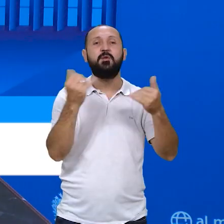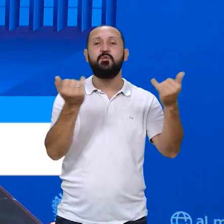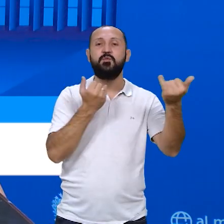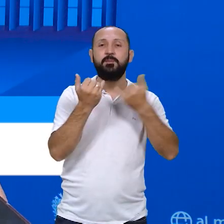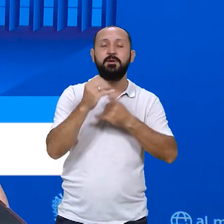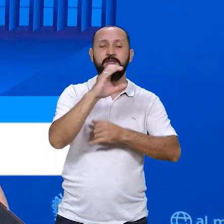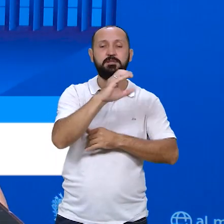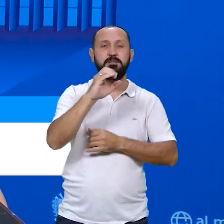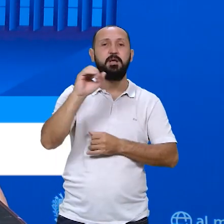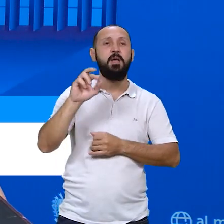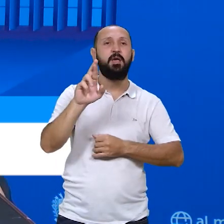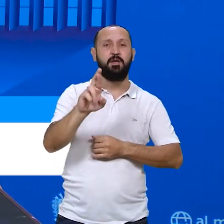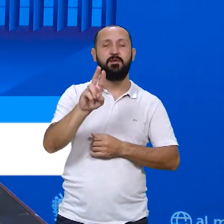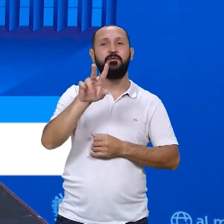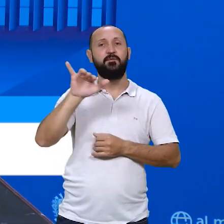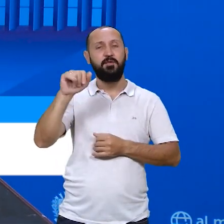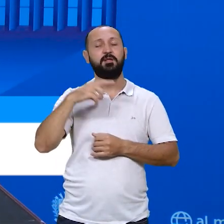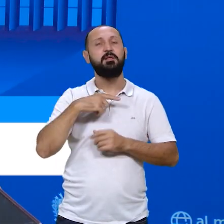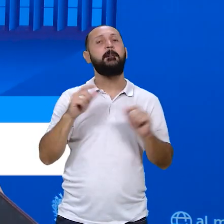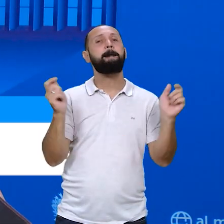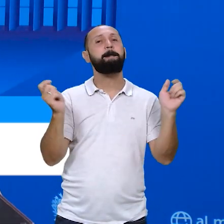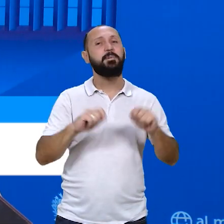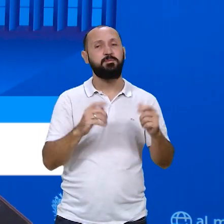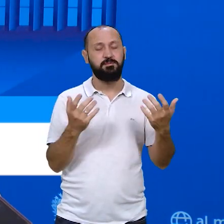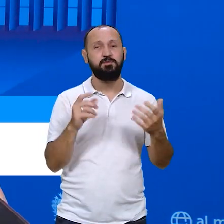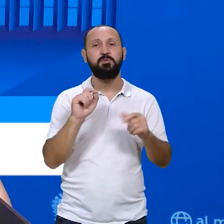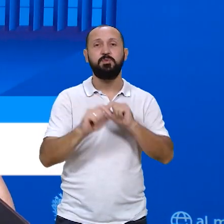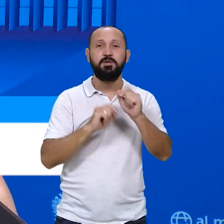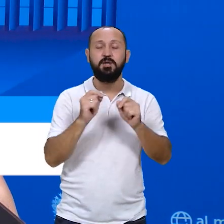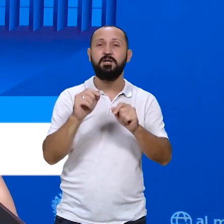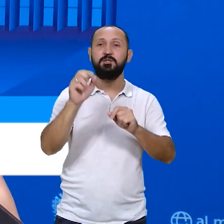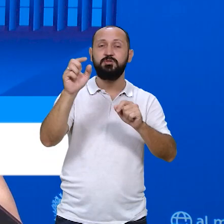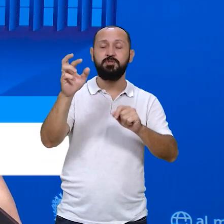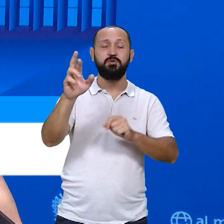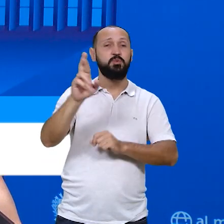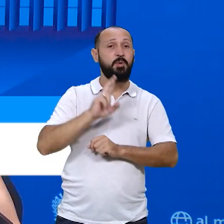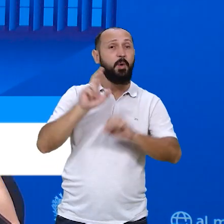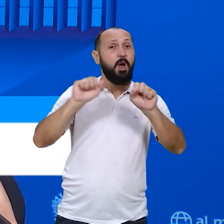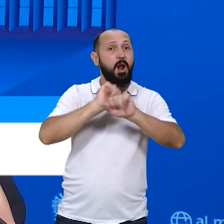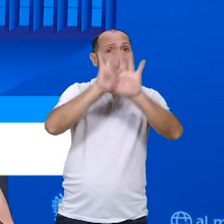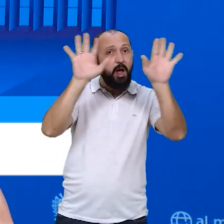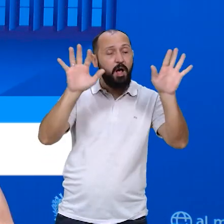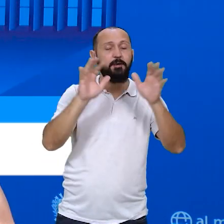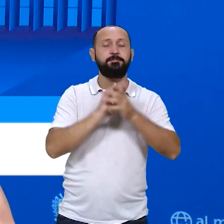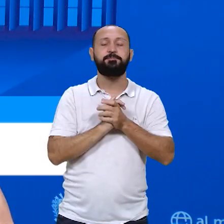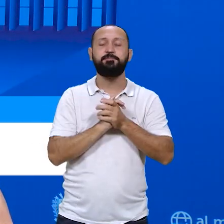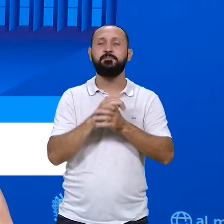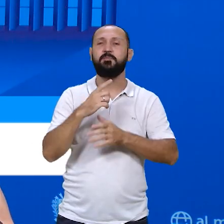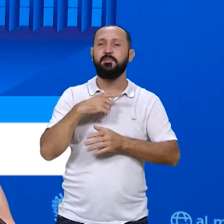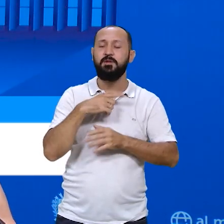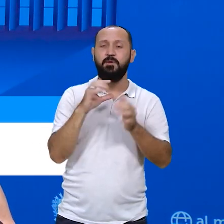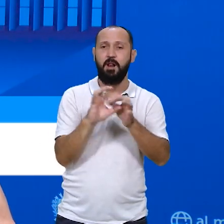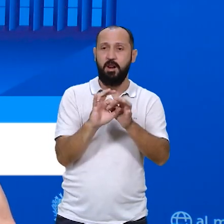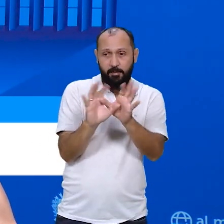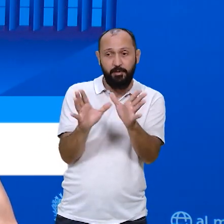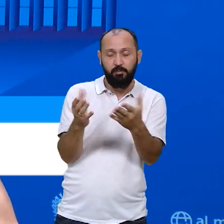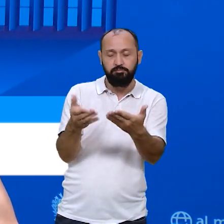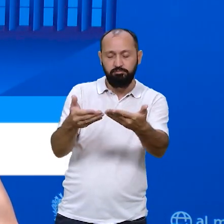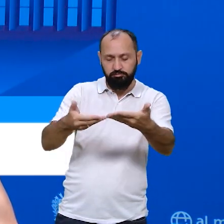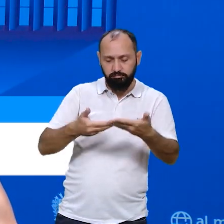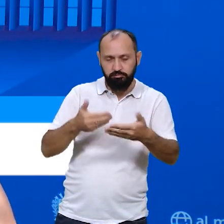requerimento de informação para a própria CCR-MS Via. A CCR tem a possibilidade de nos esclarecer.